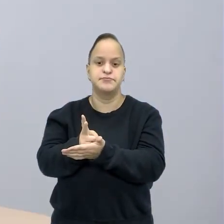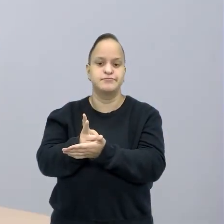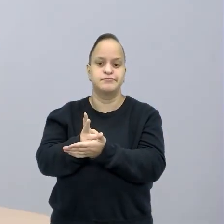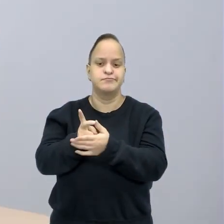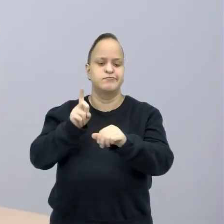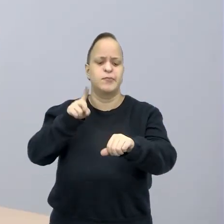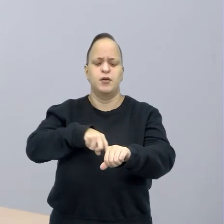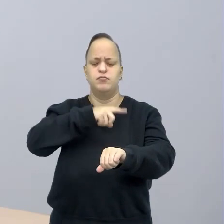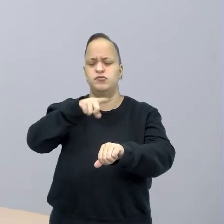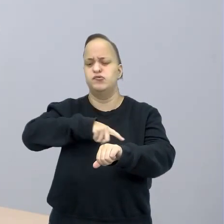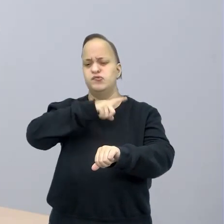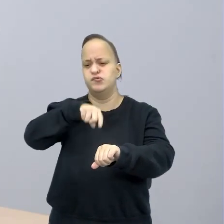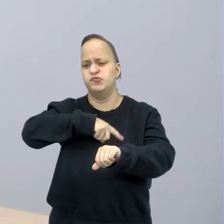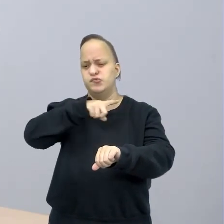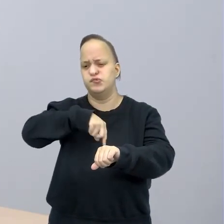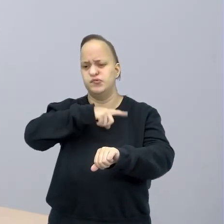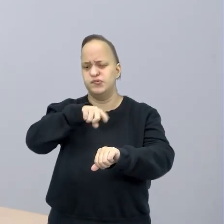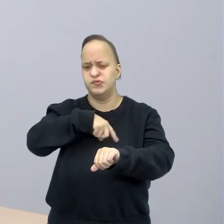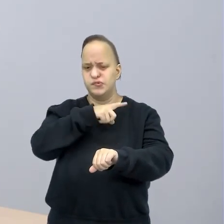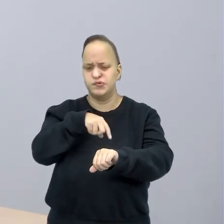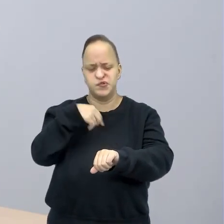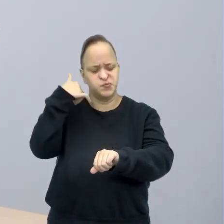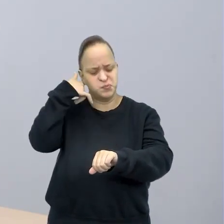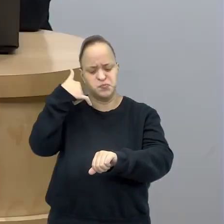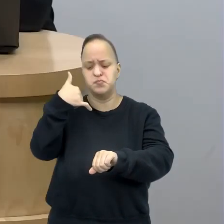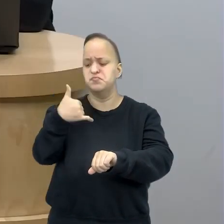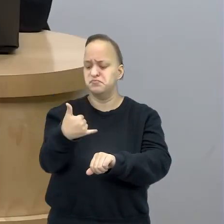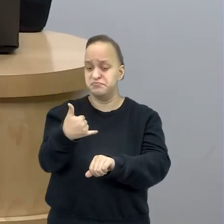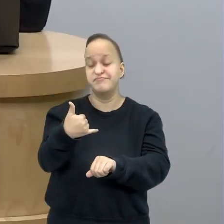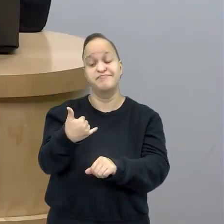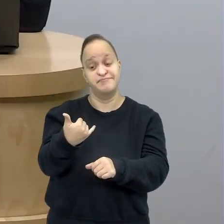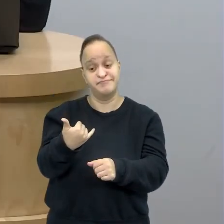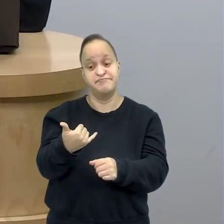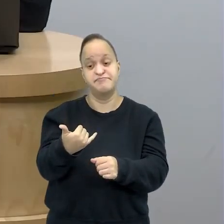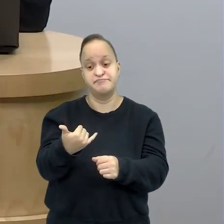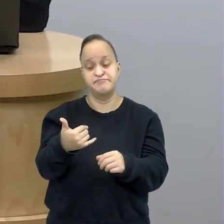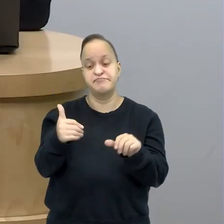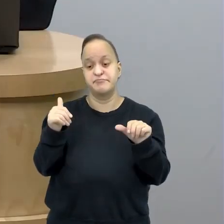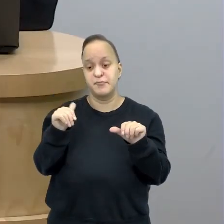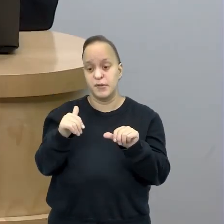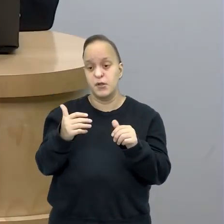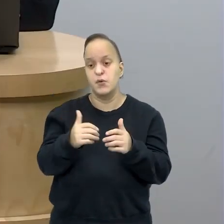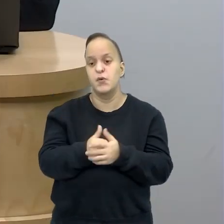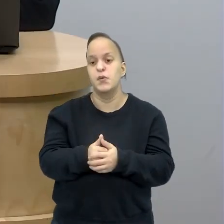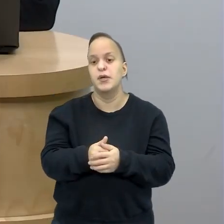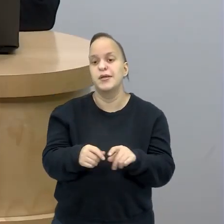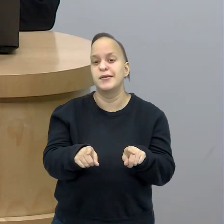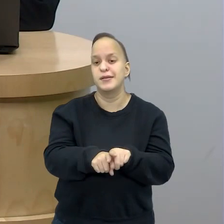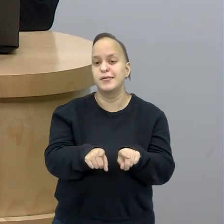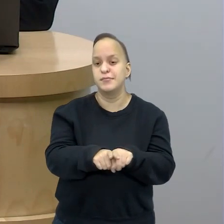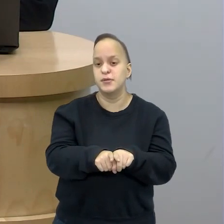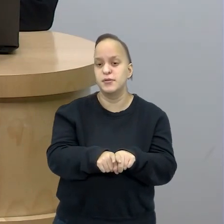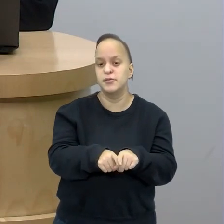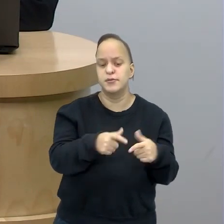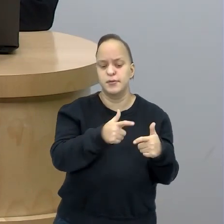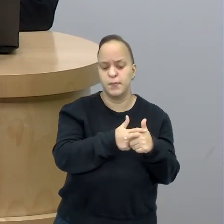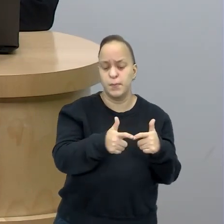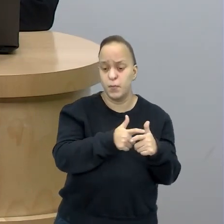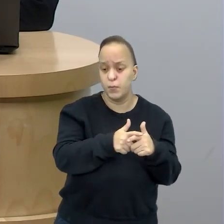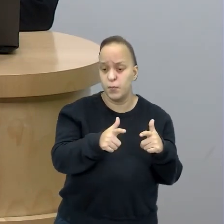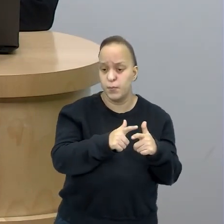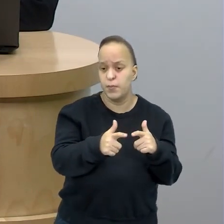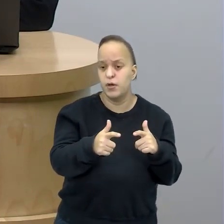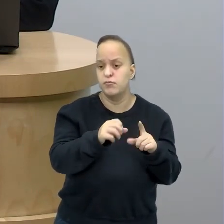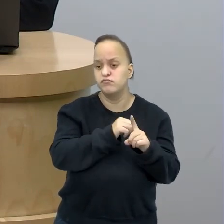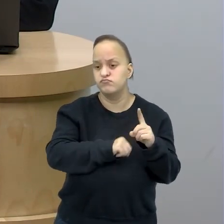períodos? Por longos períodos, perfeito. Isso também é uma consequência. Sim. Sem falar dos problemas socioambientais, a gente